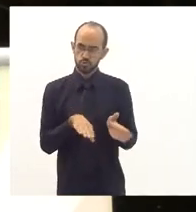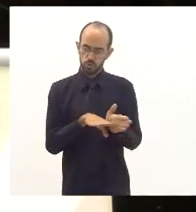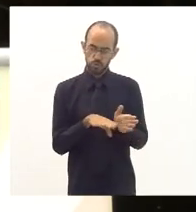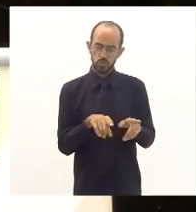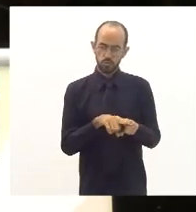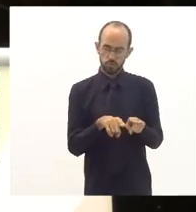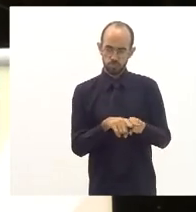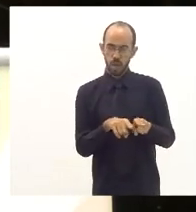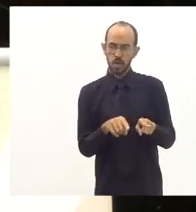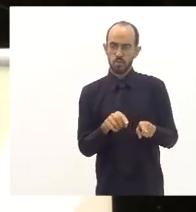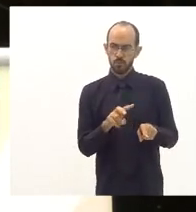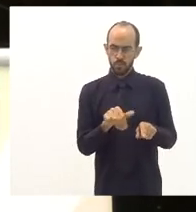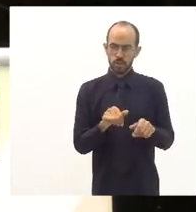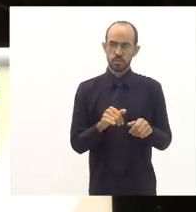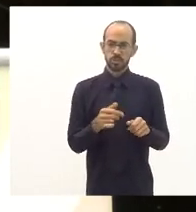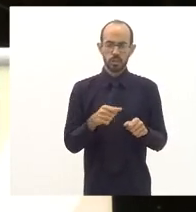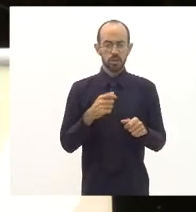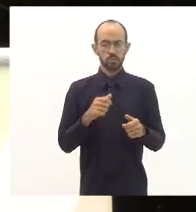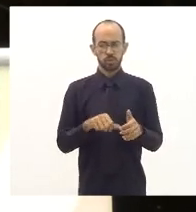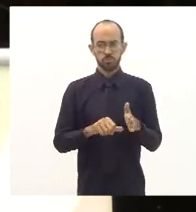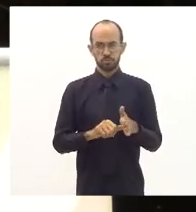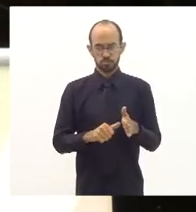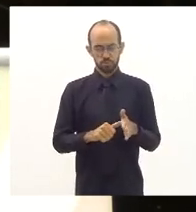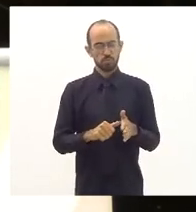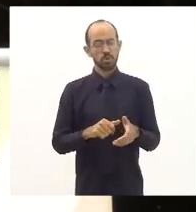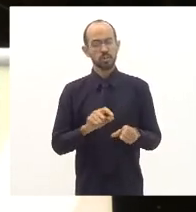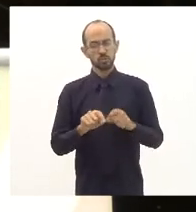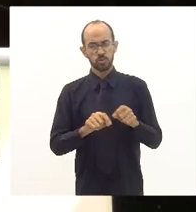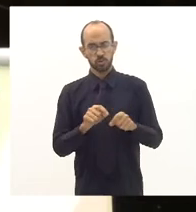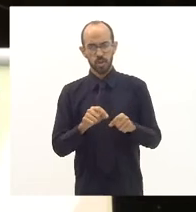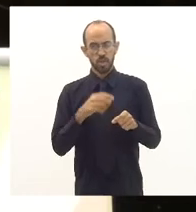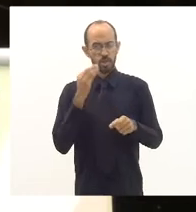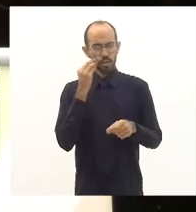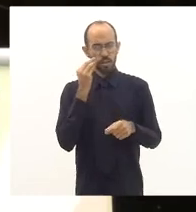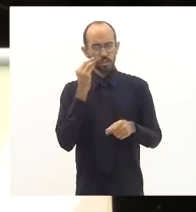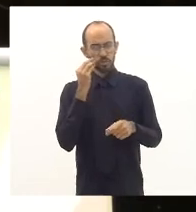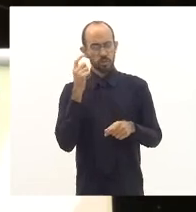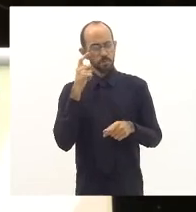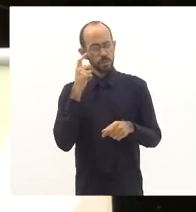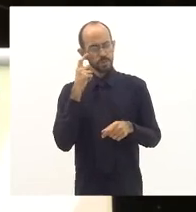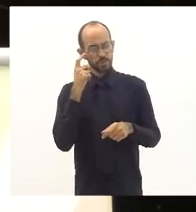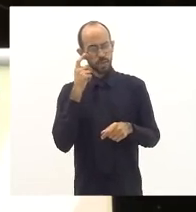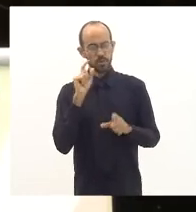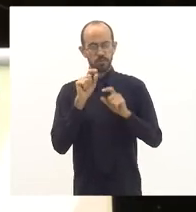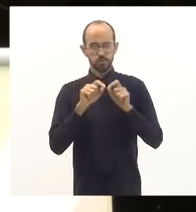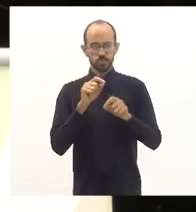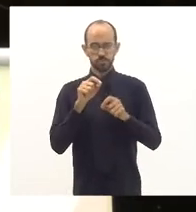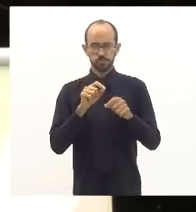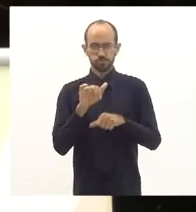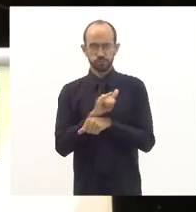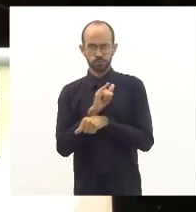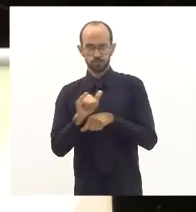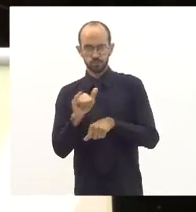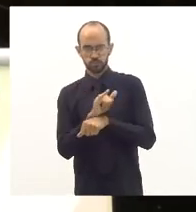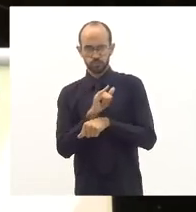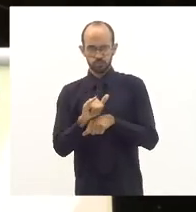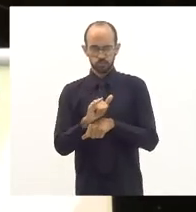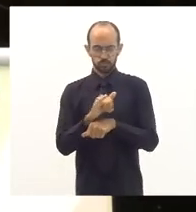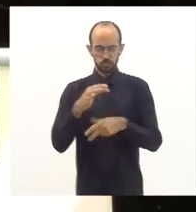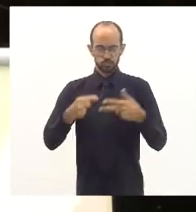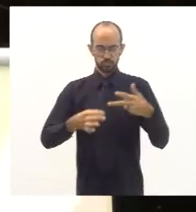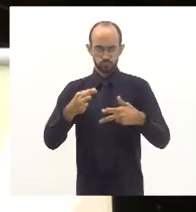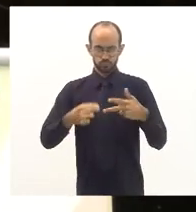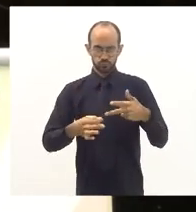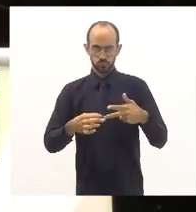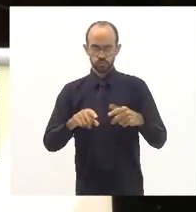ser uma das minhas primeiras providências tentar pensar em mecanismos jurídicos para que a